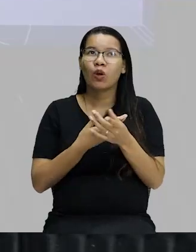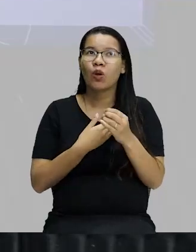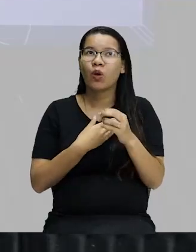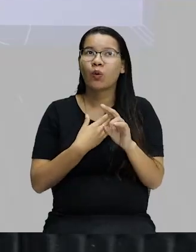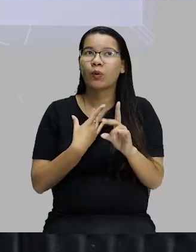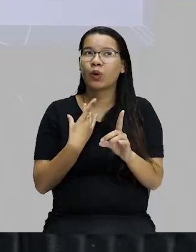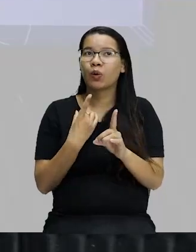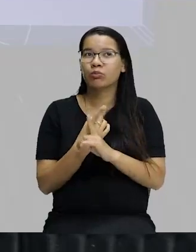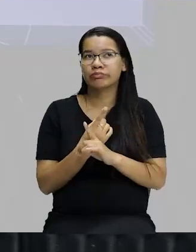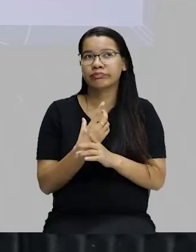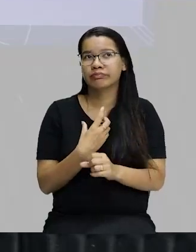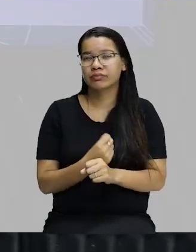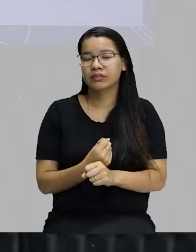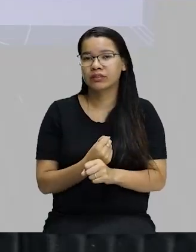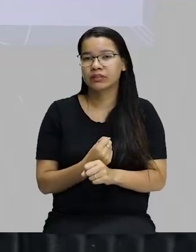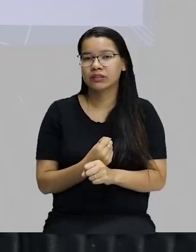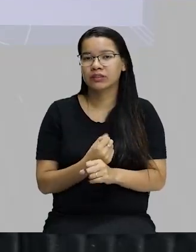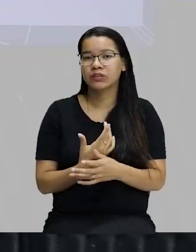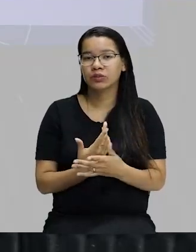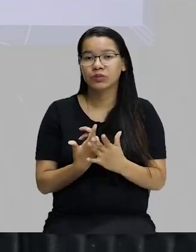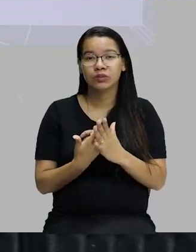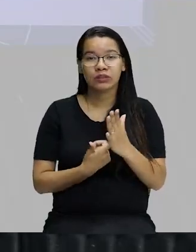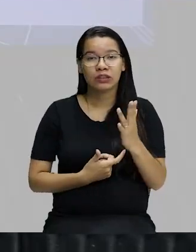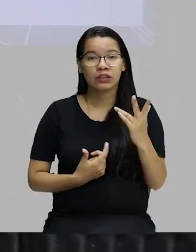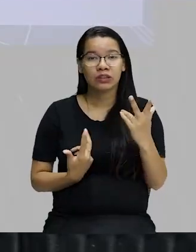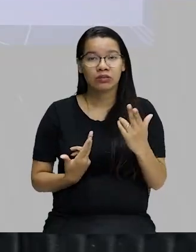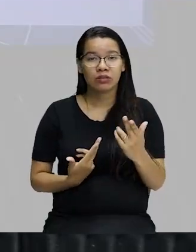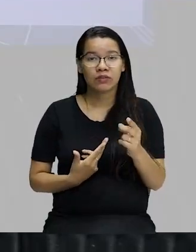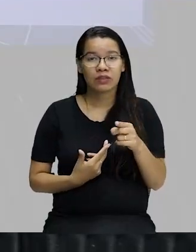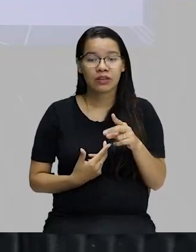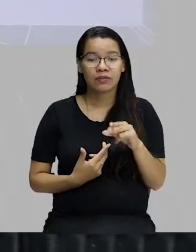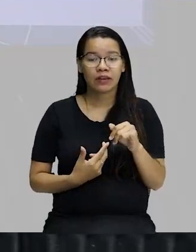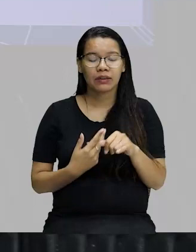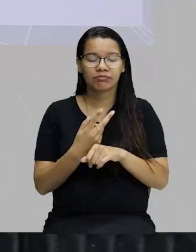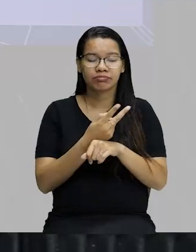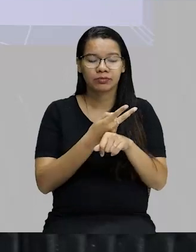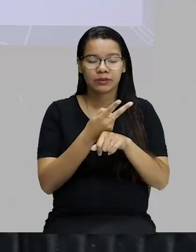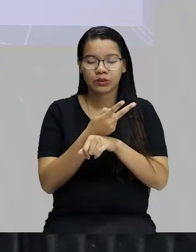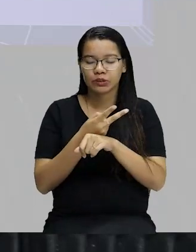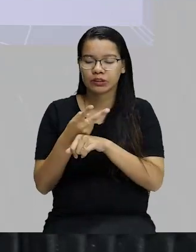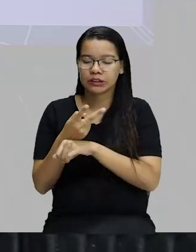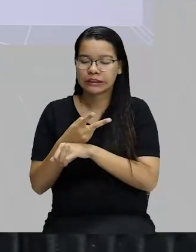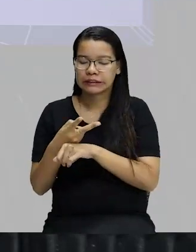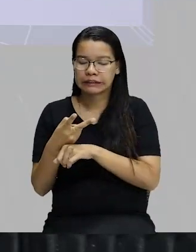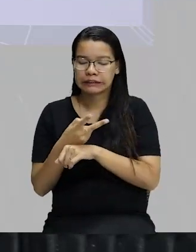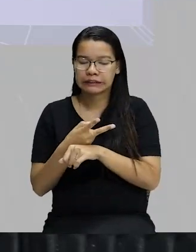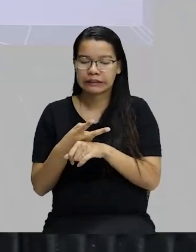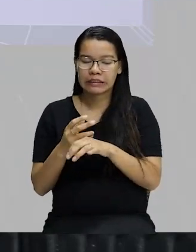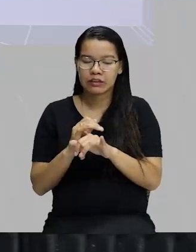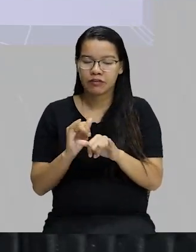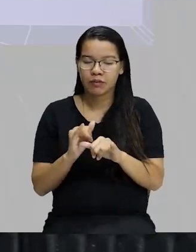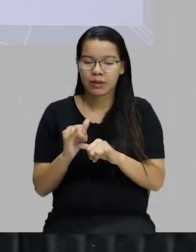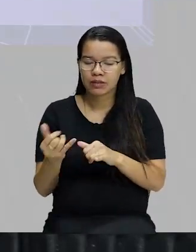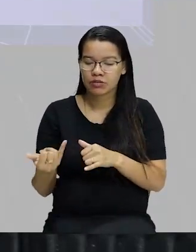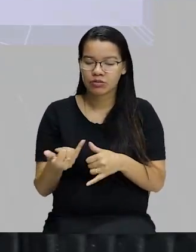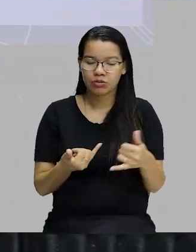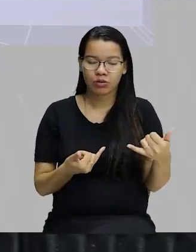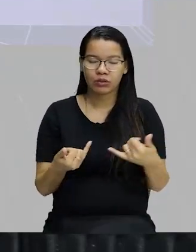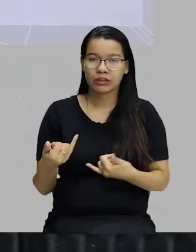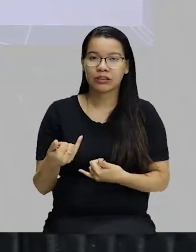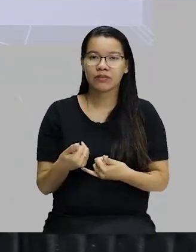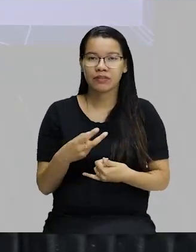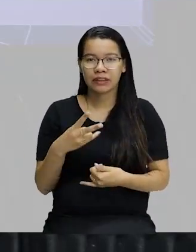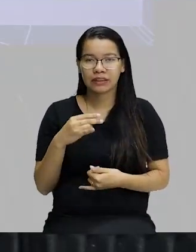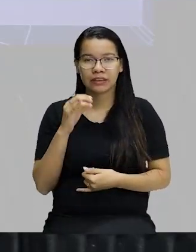a uma conclusão? No texto é assim, você vai pegar as pistas e a partir dessas pistas você vai tentar identificar quais